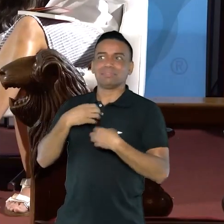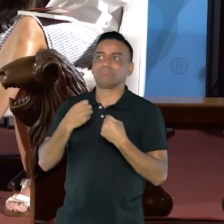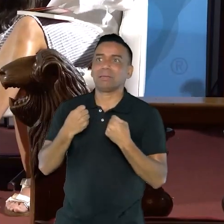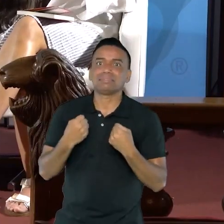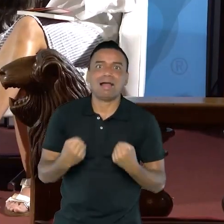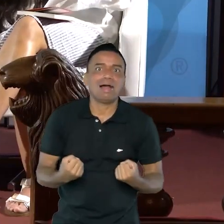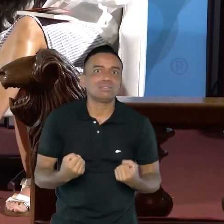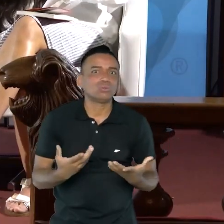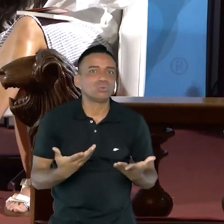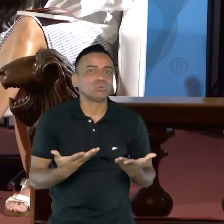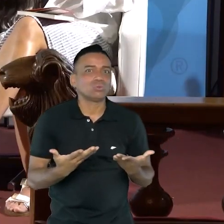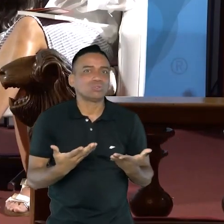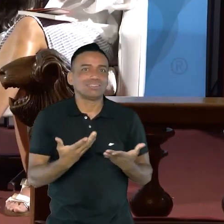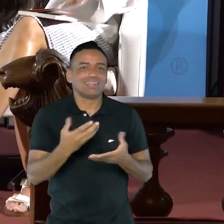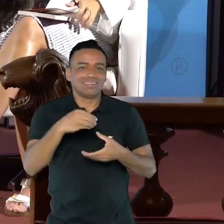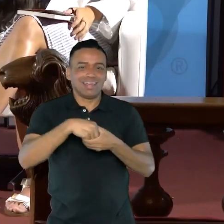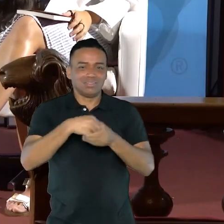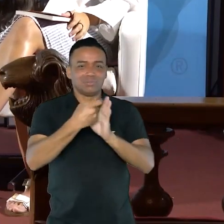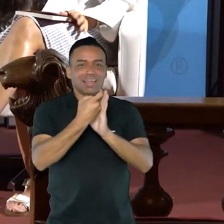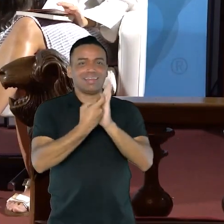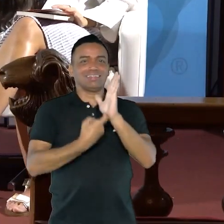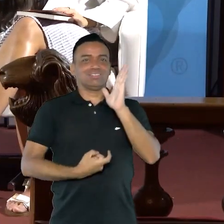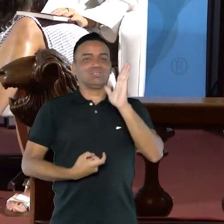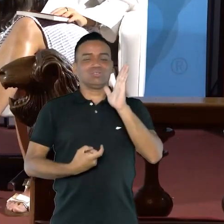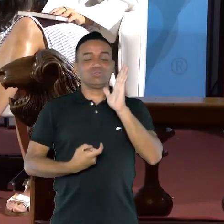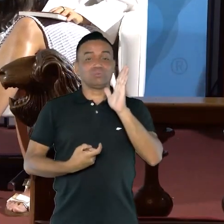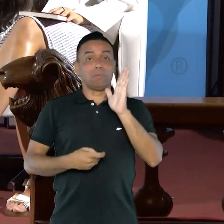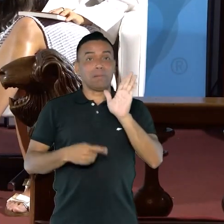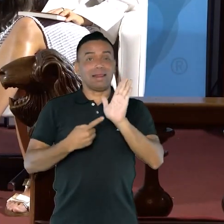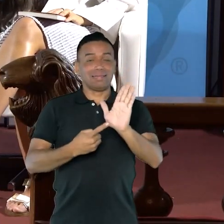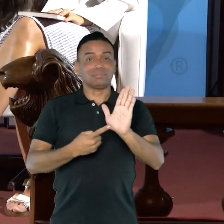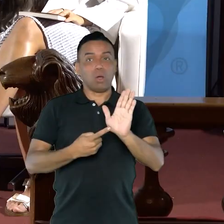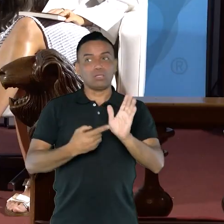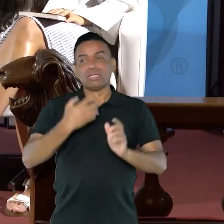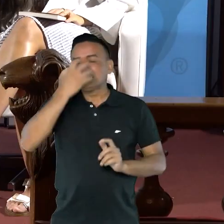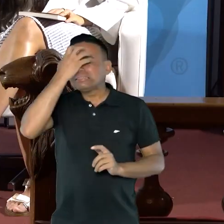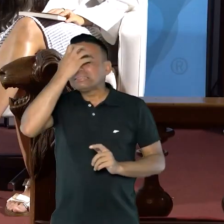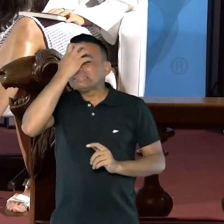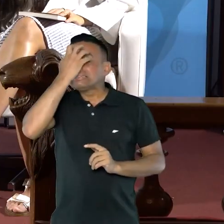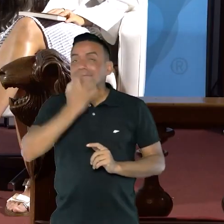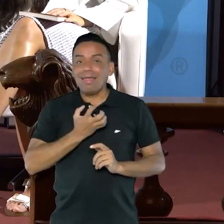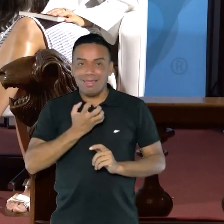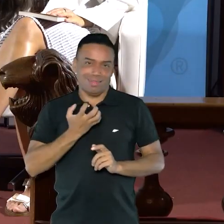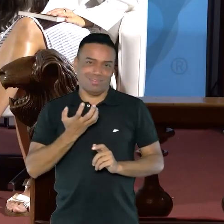peso, né? Parece que dá um tom mais sério ali, né?